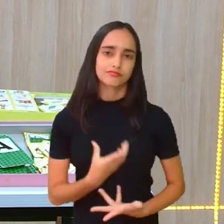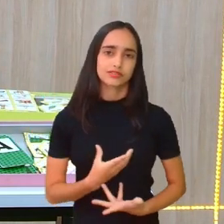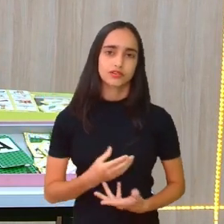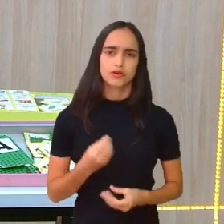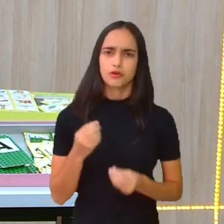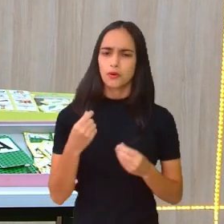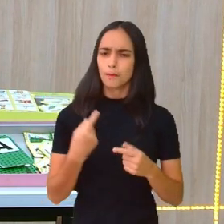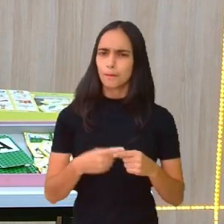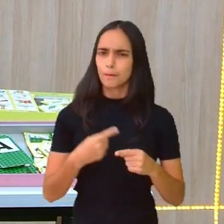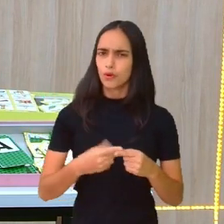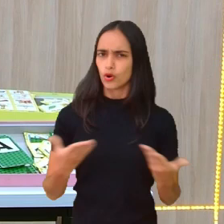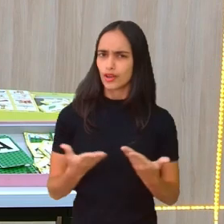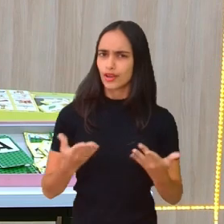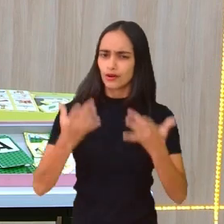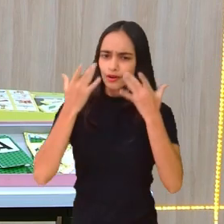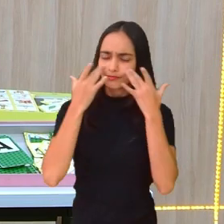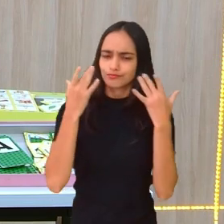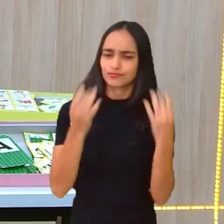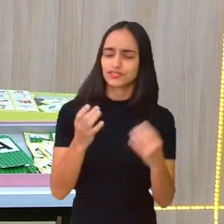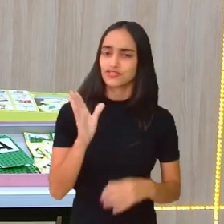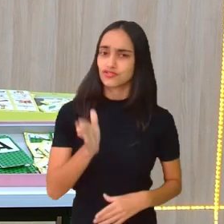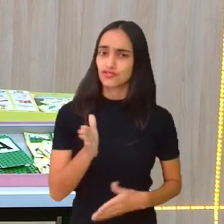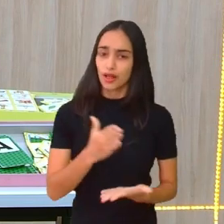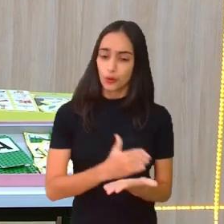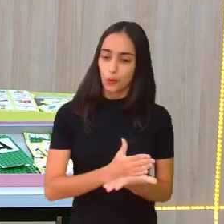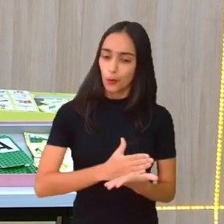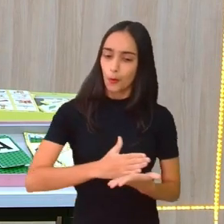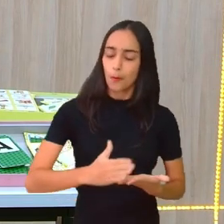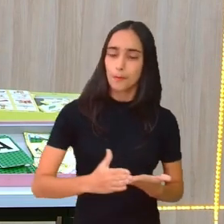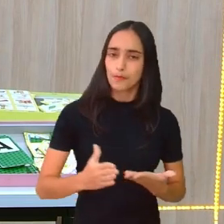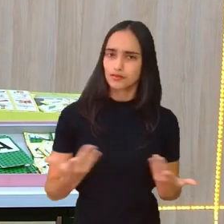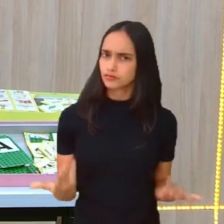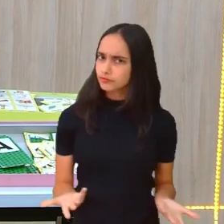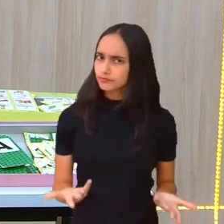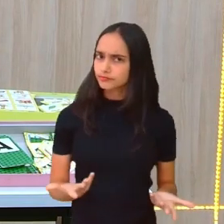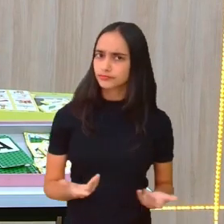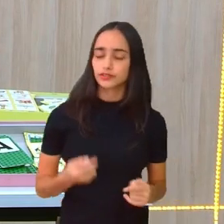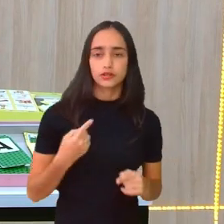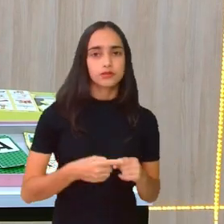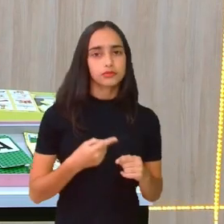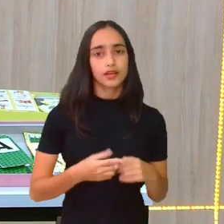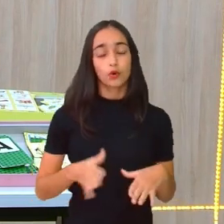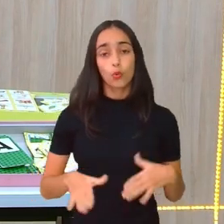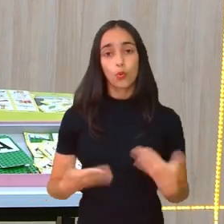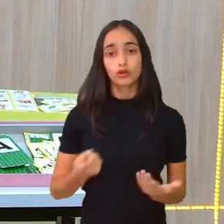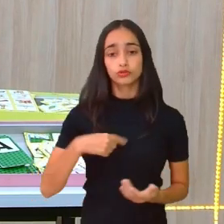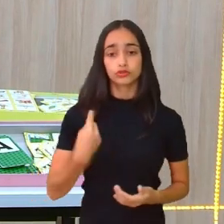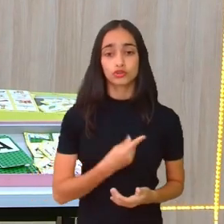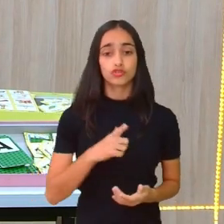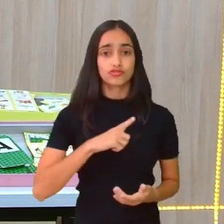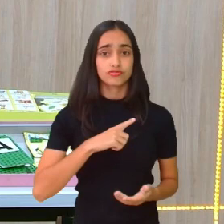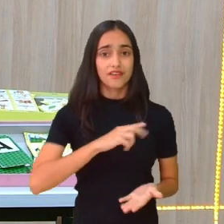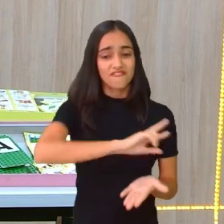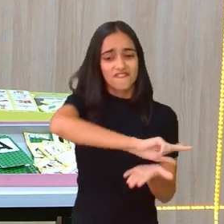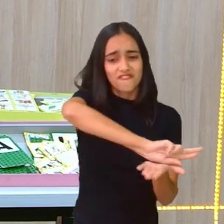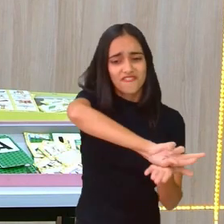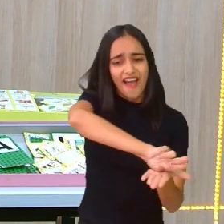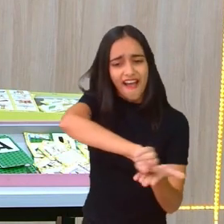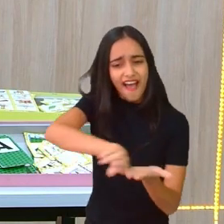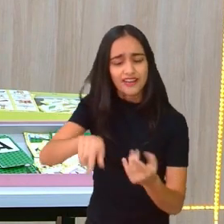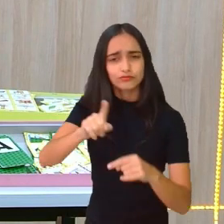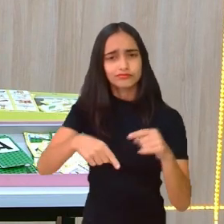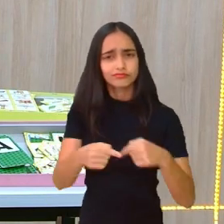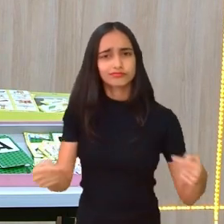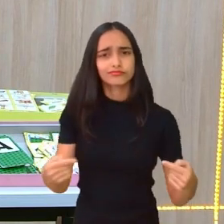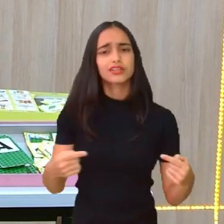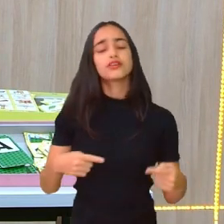comecinho, né, do nosso encontro, da nossa fala? Porque quando a gente tem uma variedade de materiais, a gente precisa de verdade